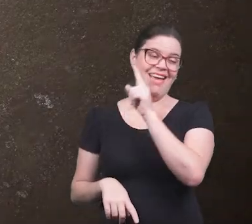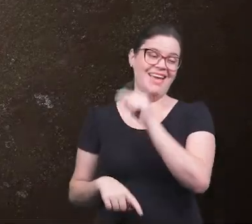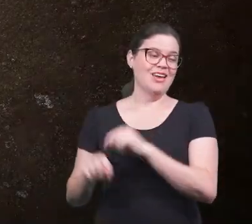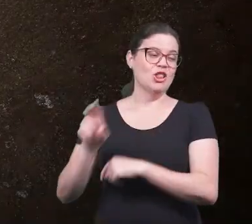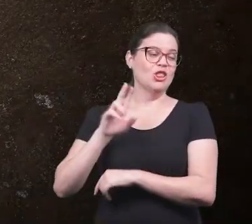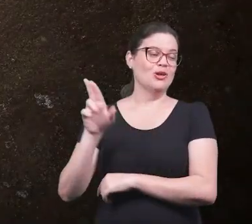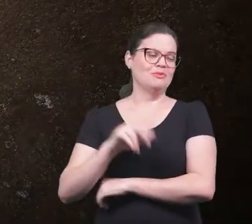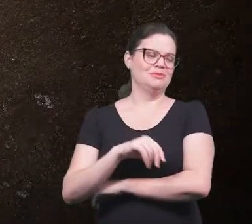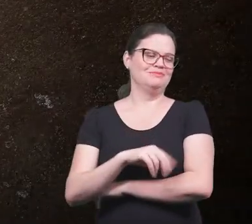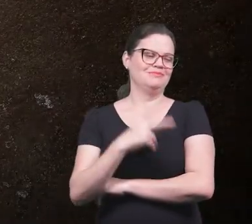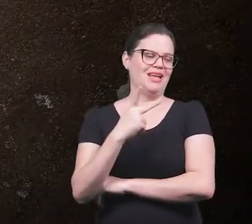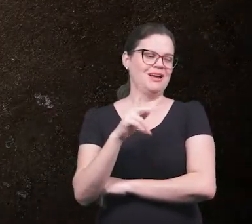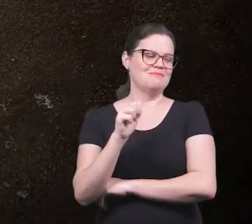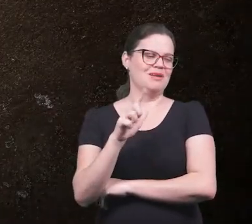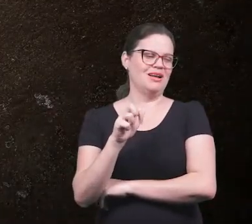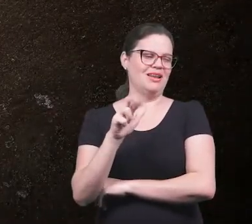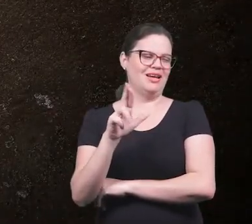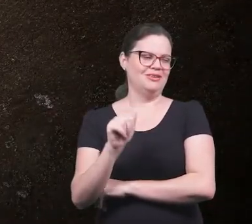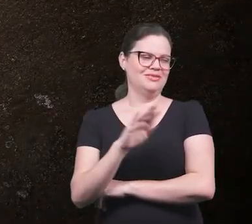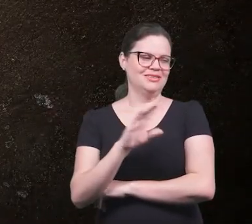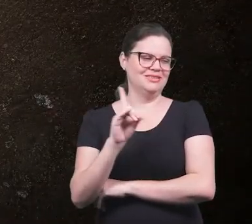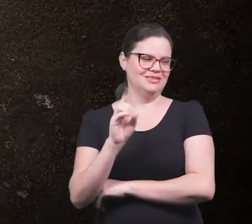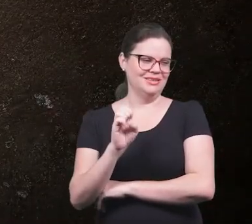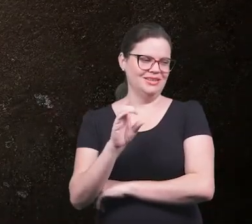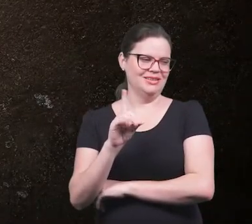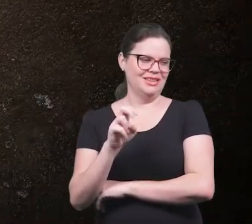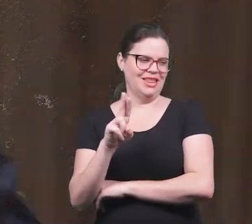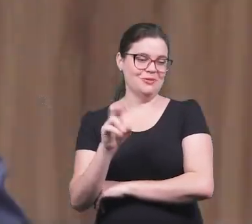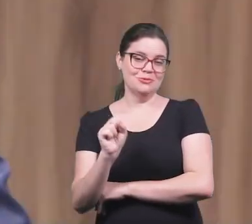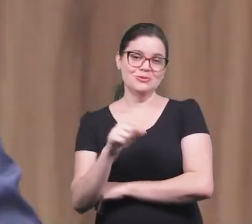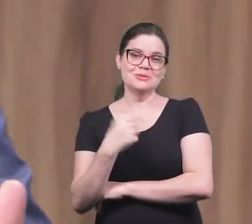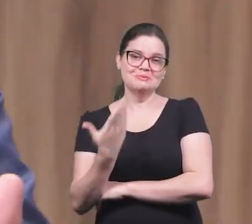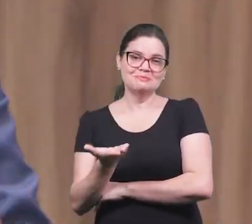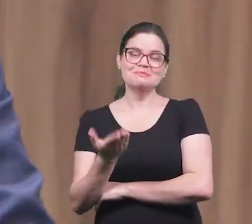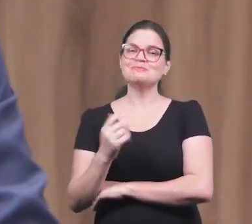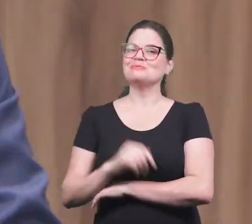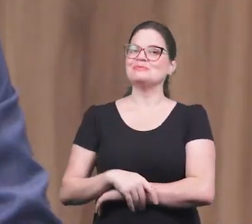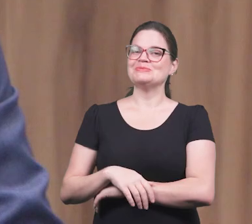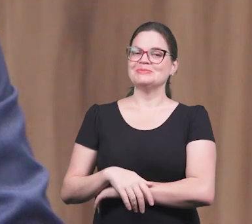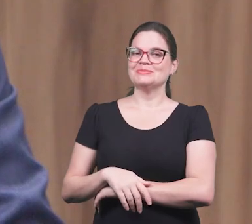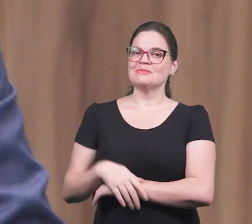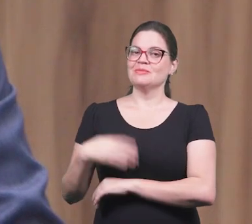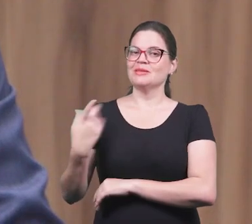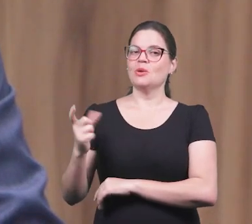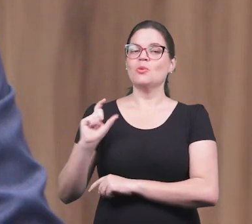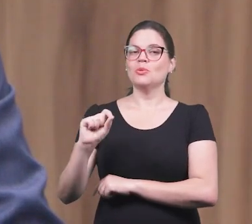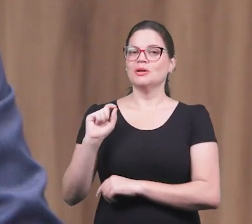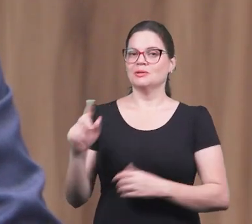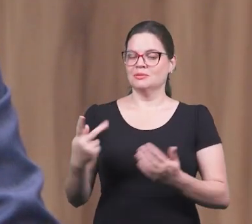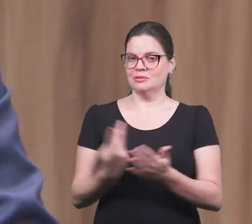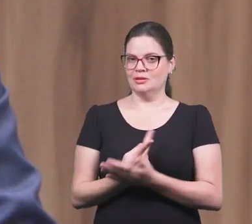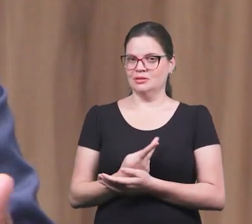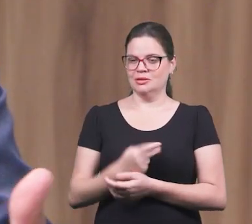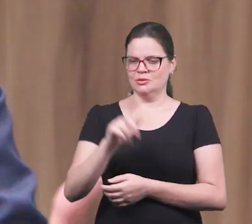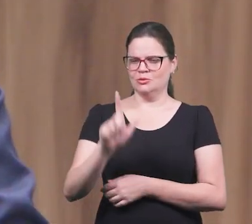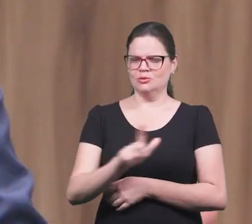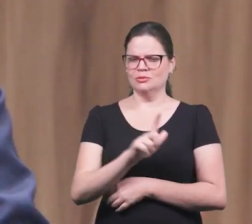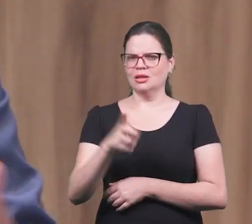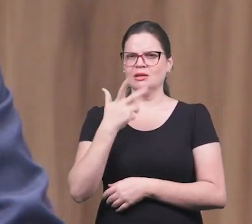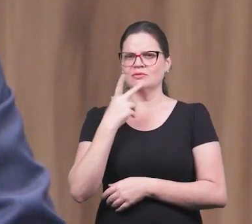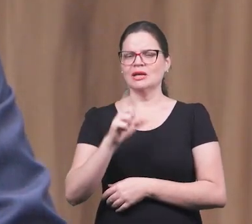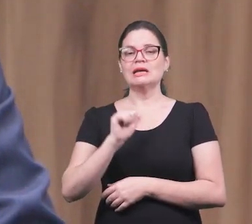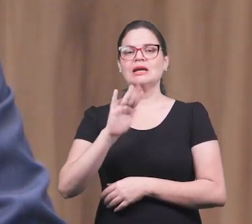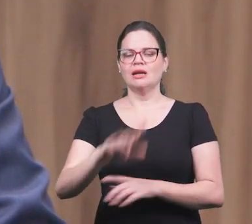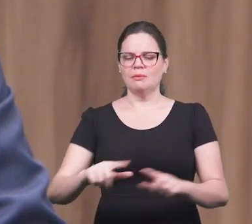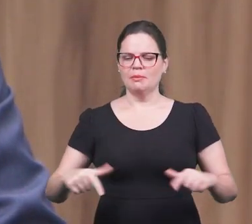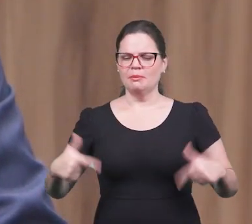chama é a palavra de Deus. Então o que Lutero estava afirmando, na verdade, é que quem realiza tudo é a